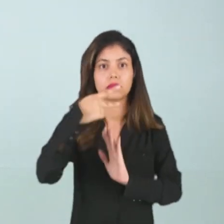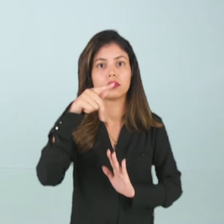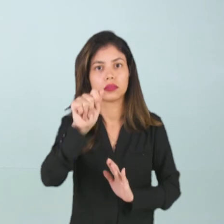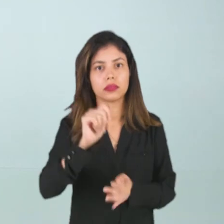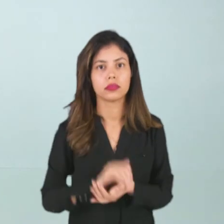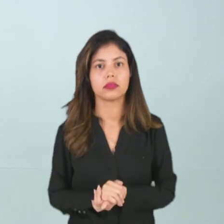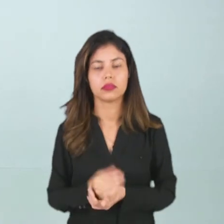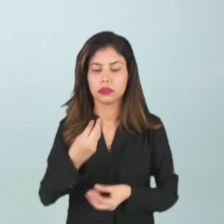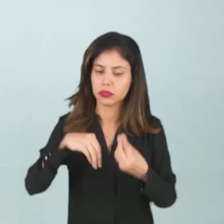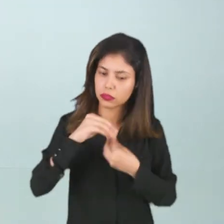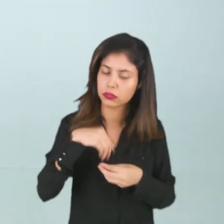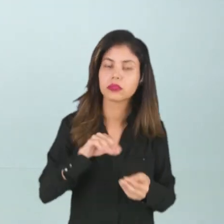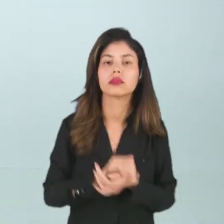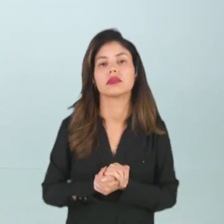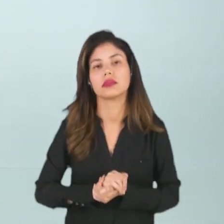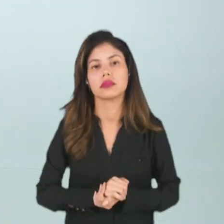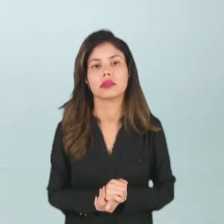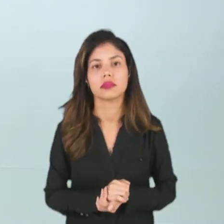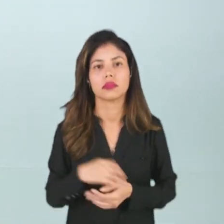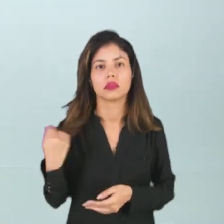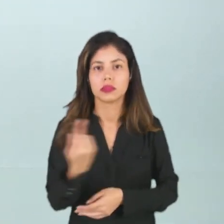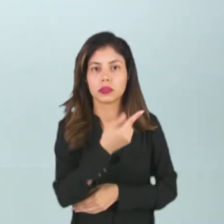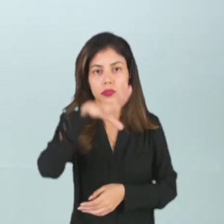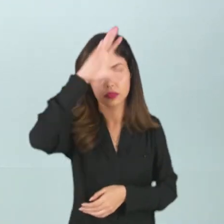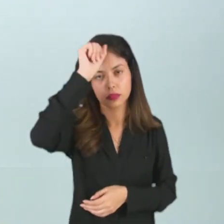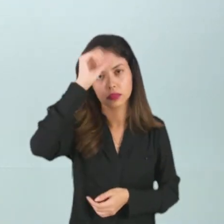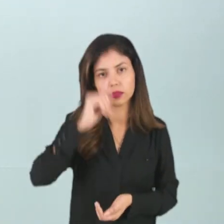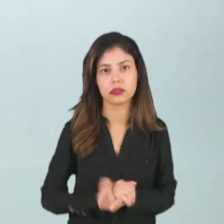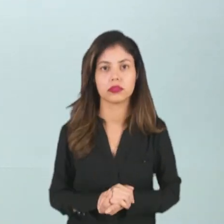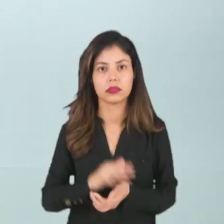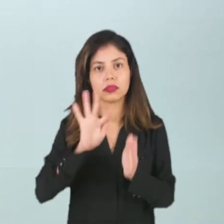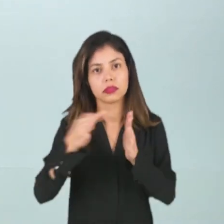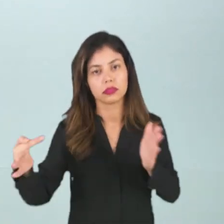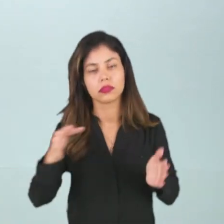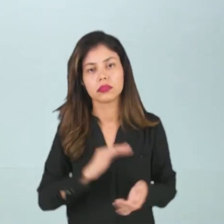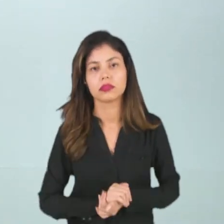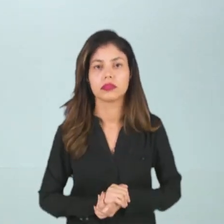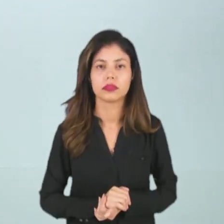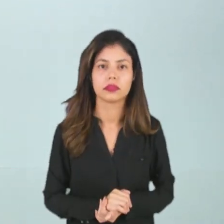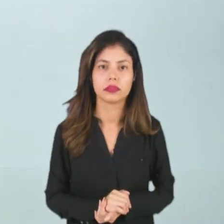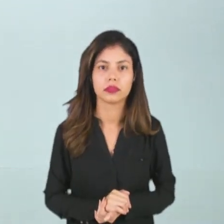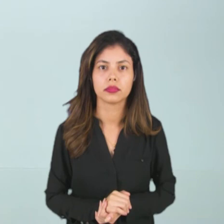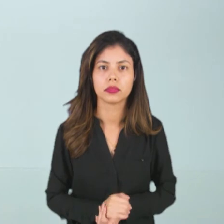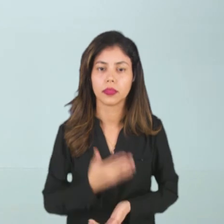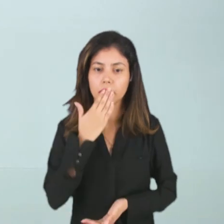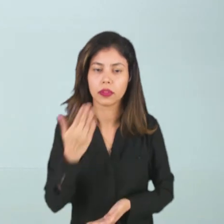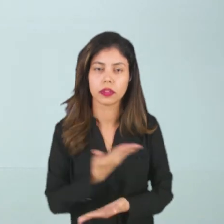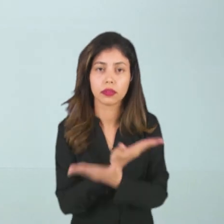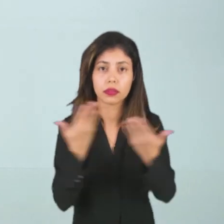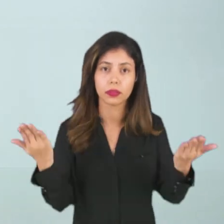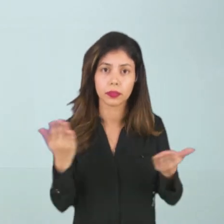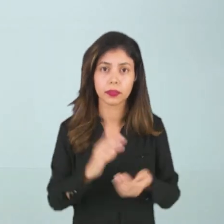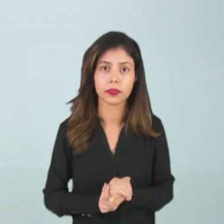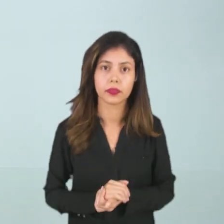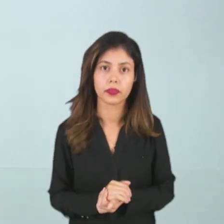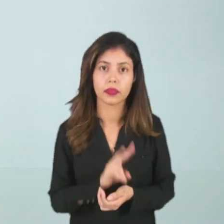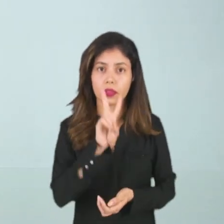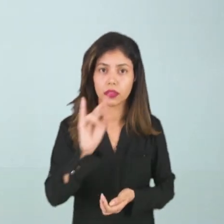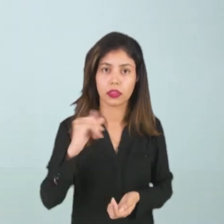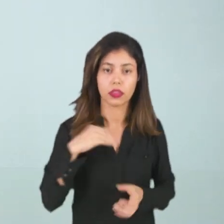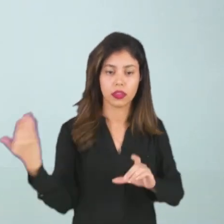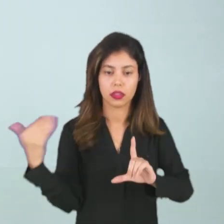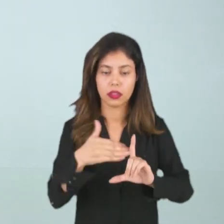PA, envolvendo o nosso conhecimento em relação à função. Peço a vocês que vão